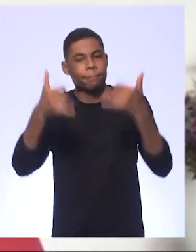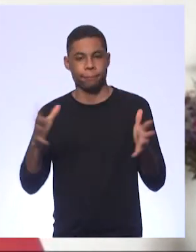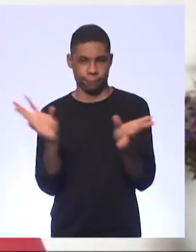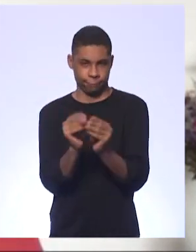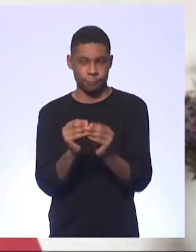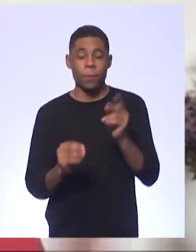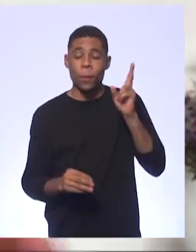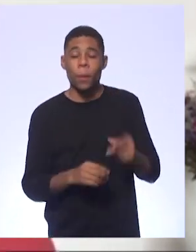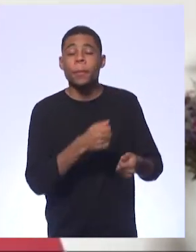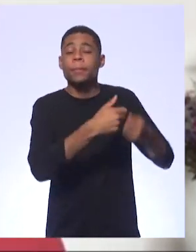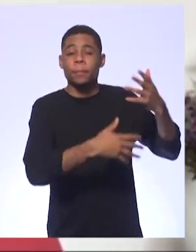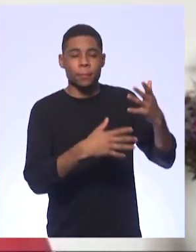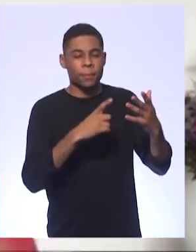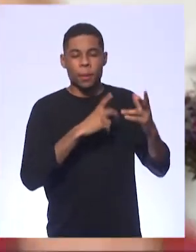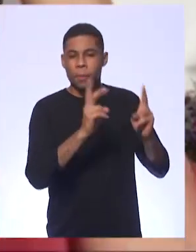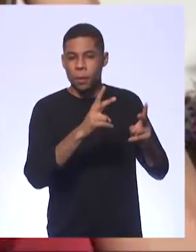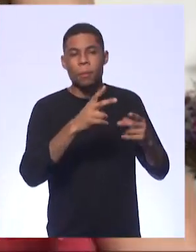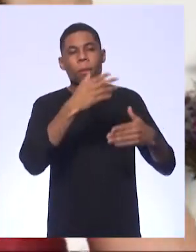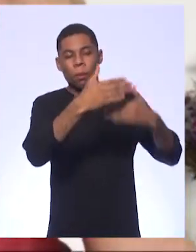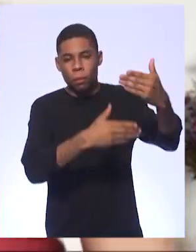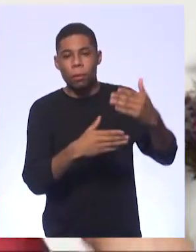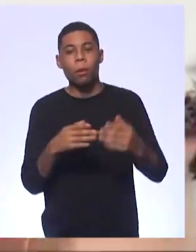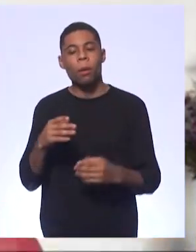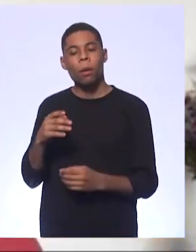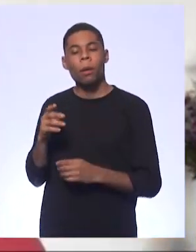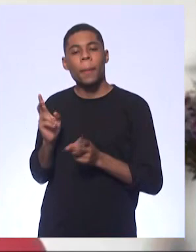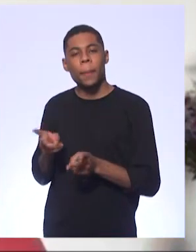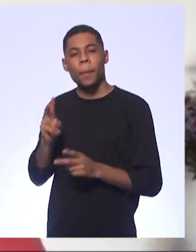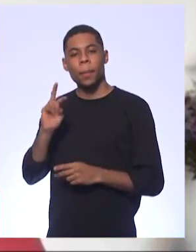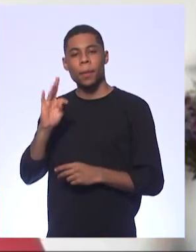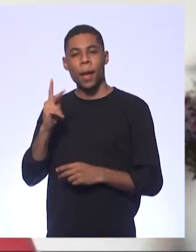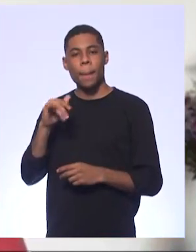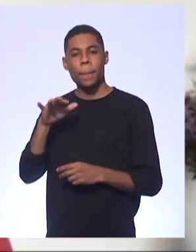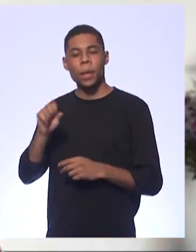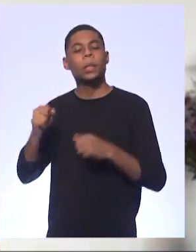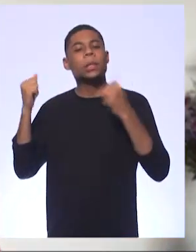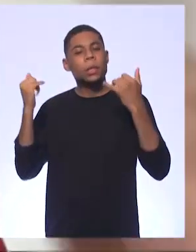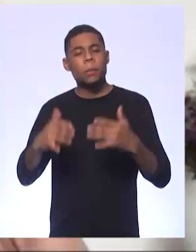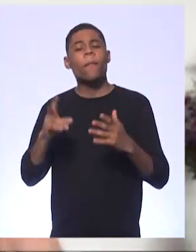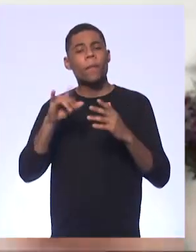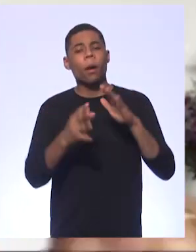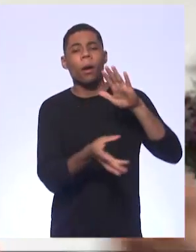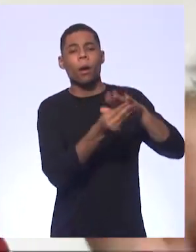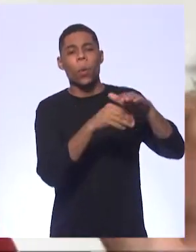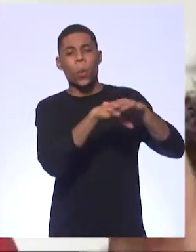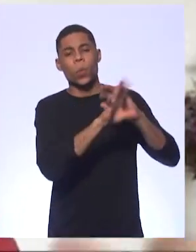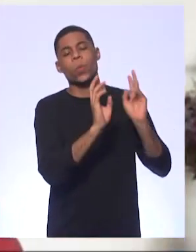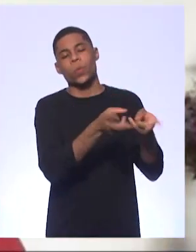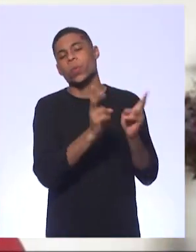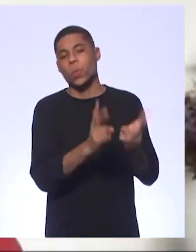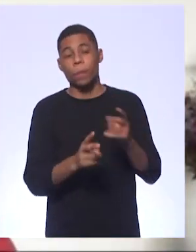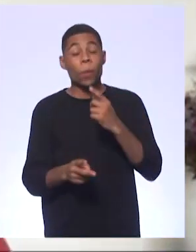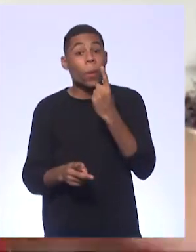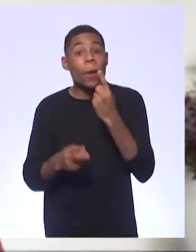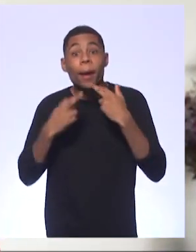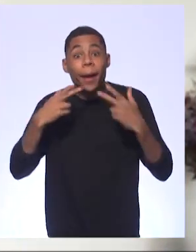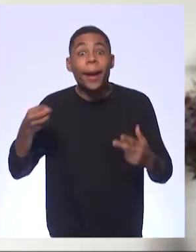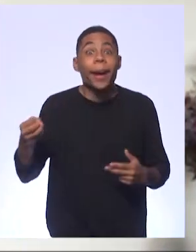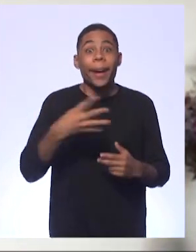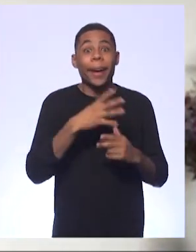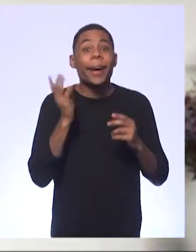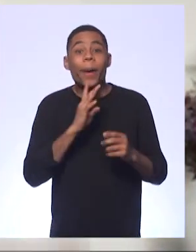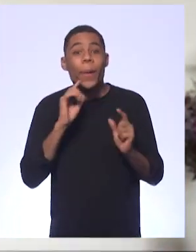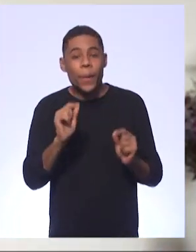Tamires trouxeram, vão ficar no nosso repositório, vocês podem consultar depois. E uma ótima notícia, nós vamos